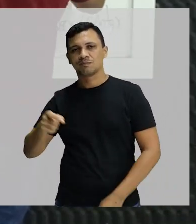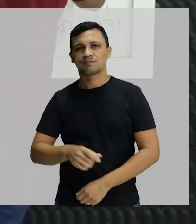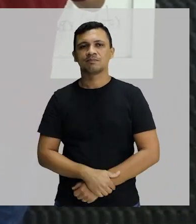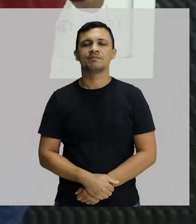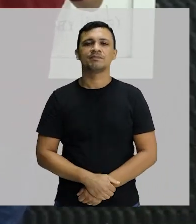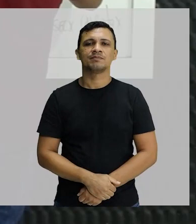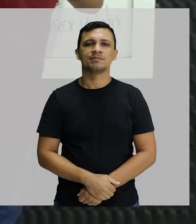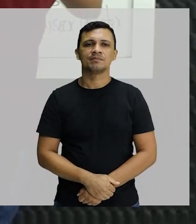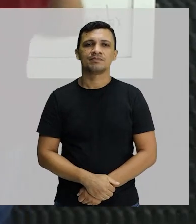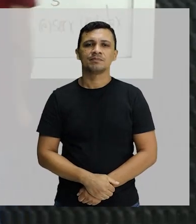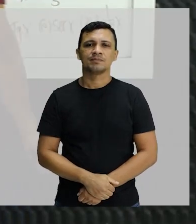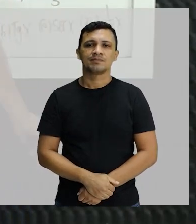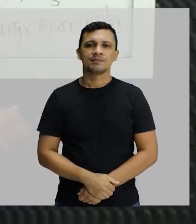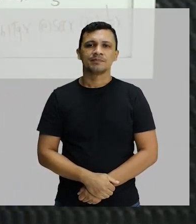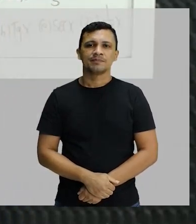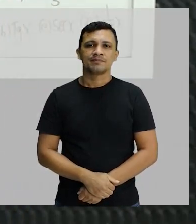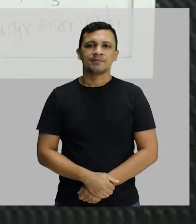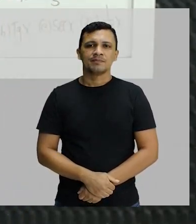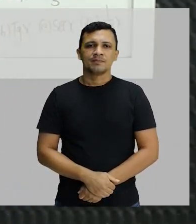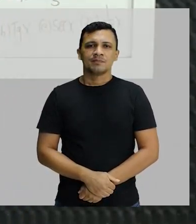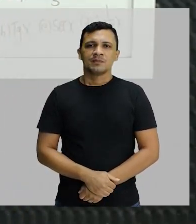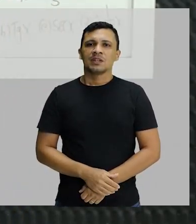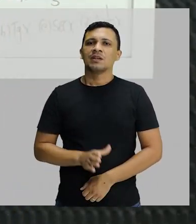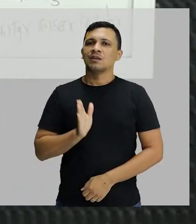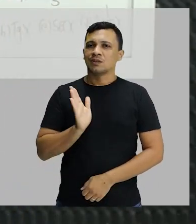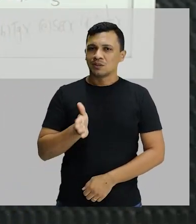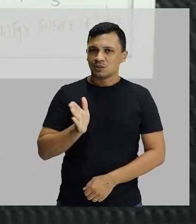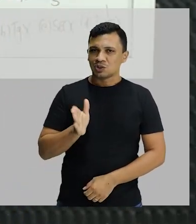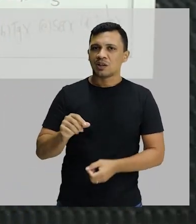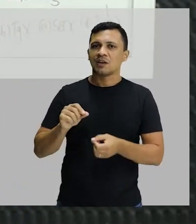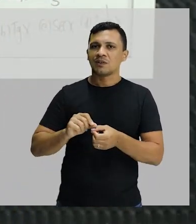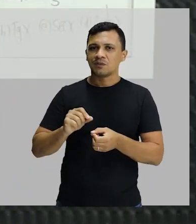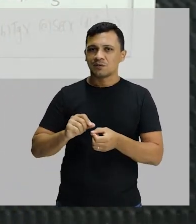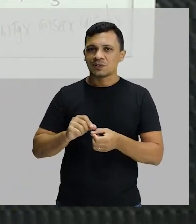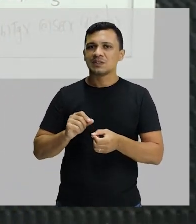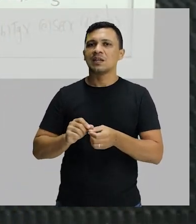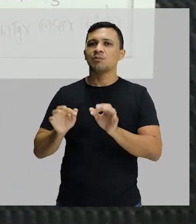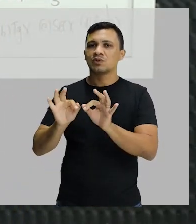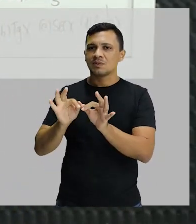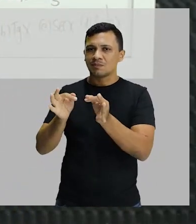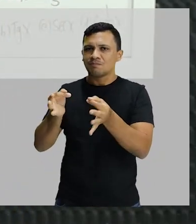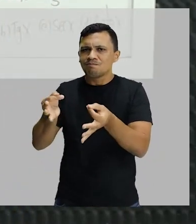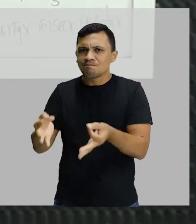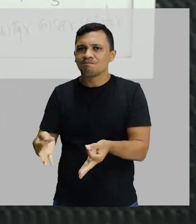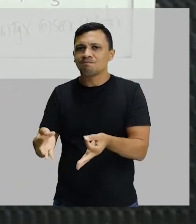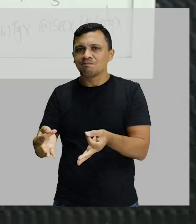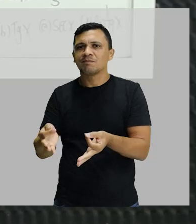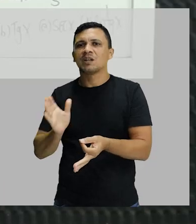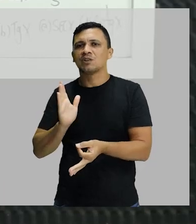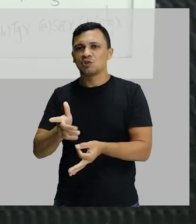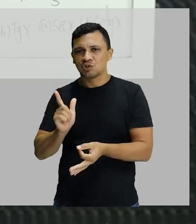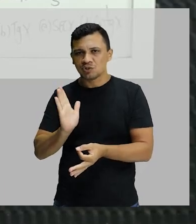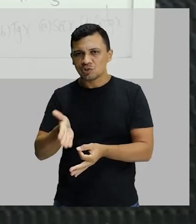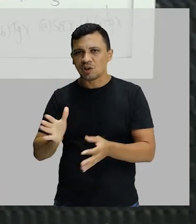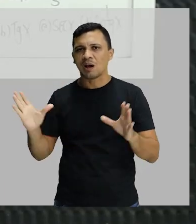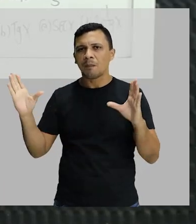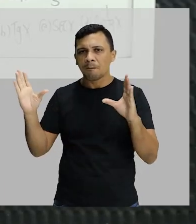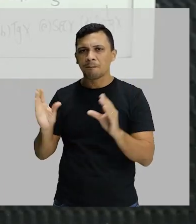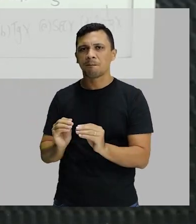Cossecante de x. Fizemos aí a simplificação. Simplifiquei a